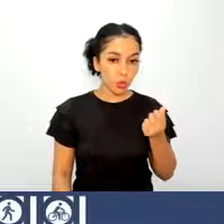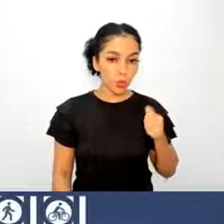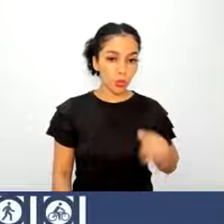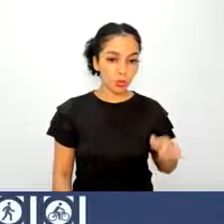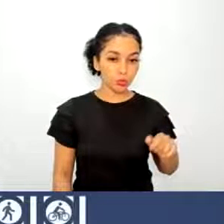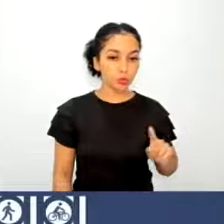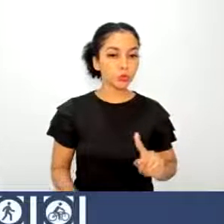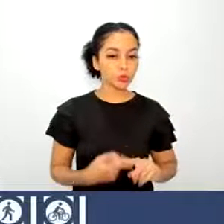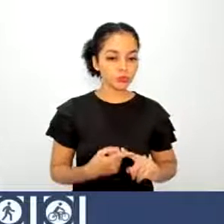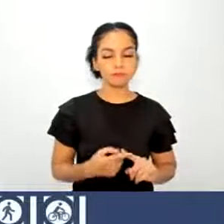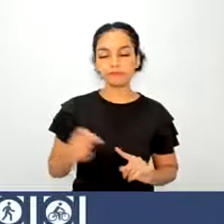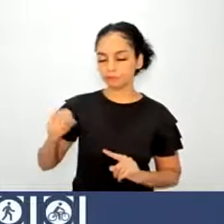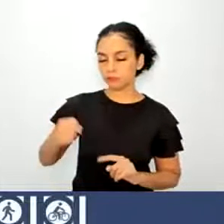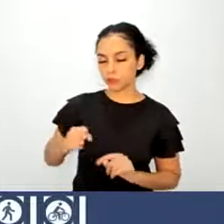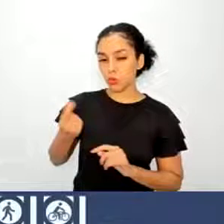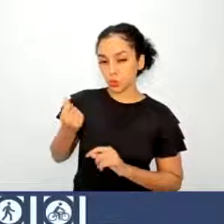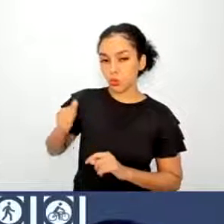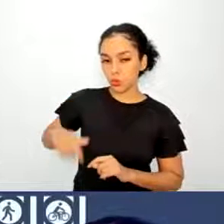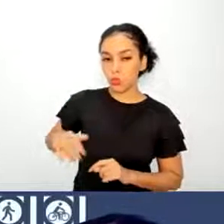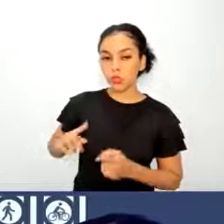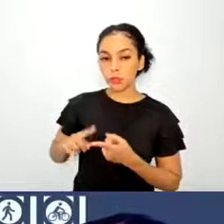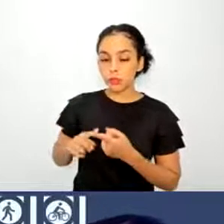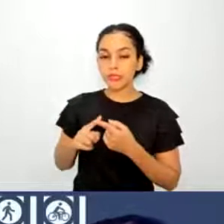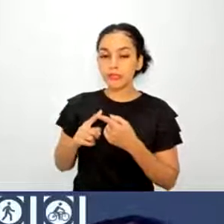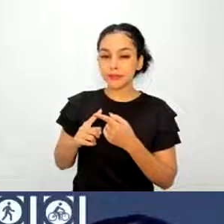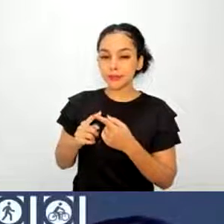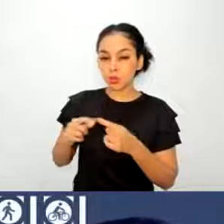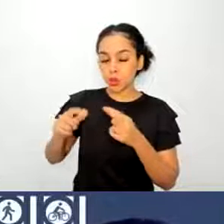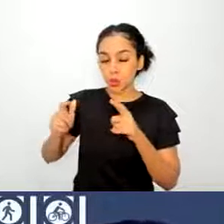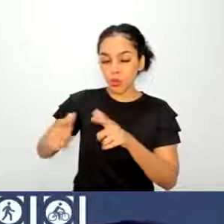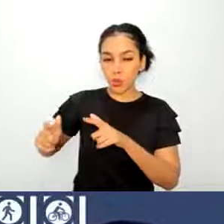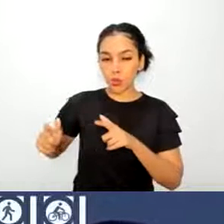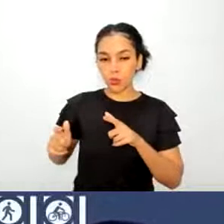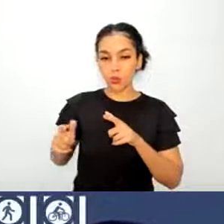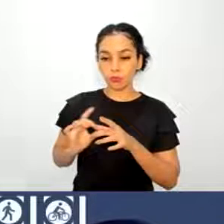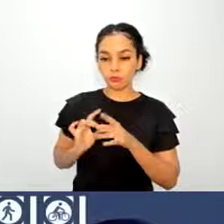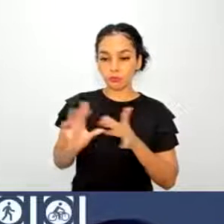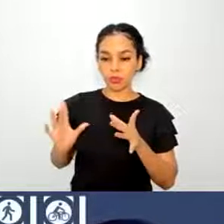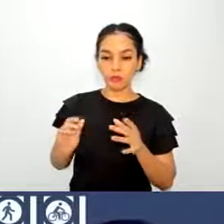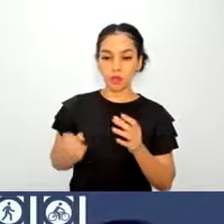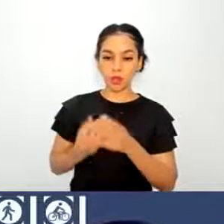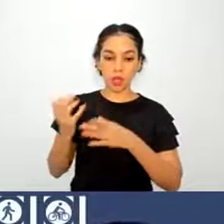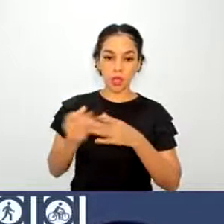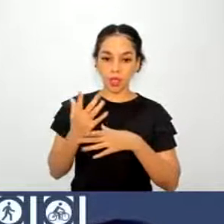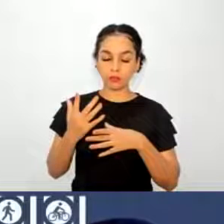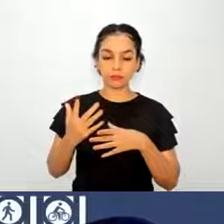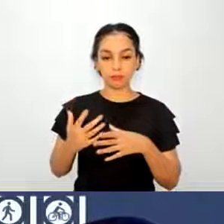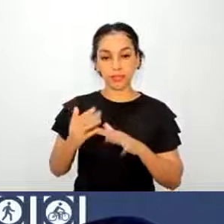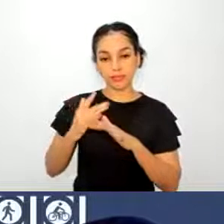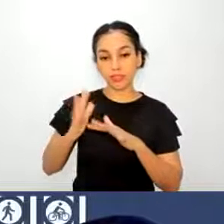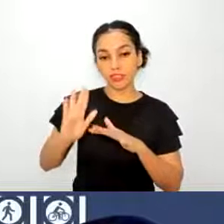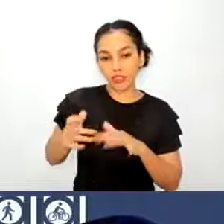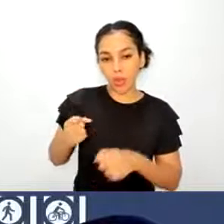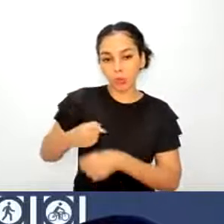a indisponibilidade de solo para você criar grandes parques no momento em que a cidade ela já está muito construída, né?